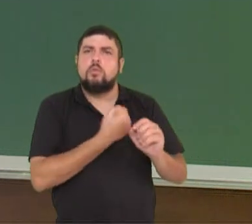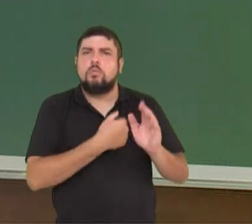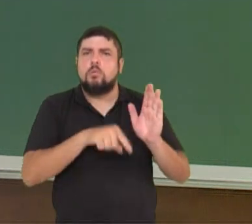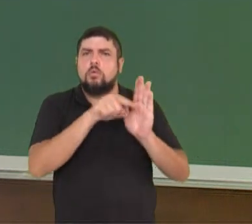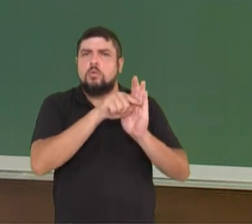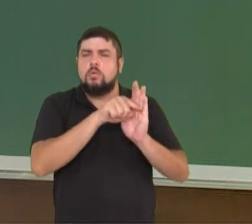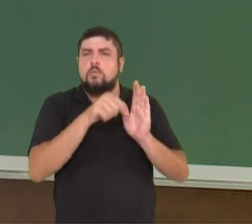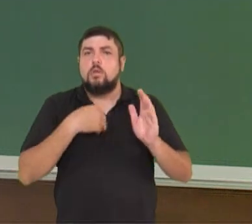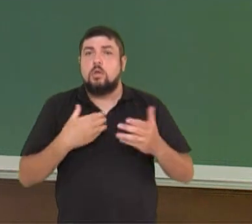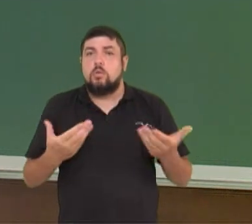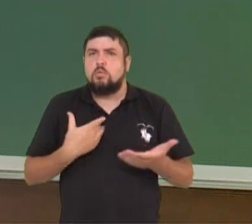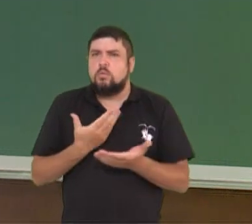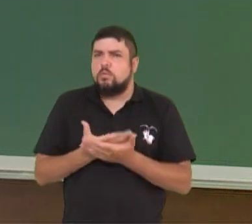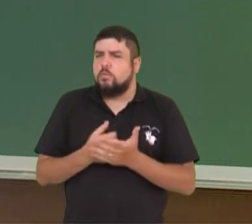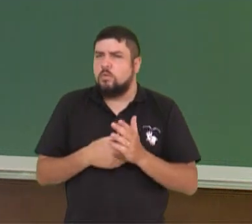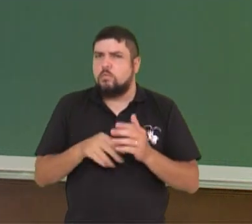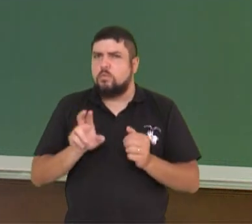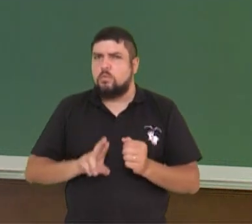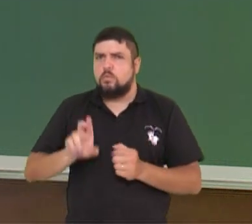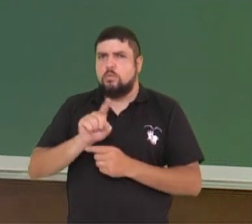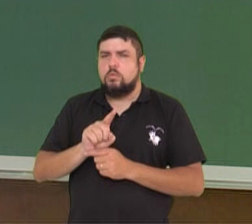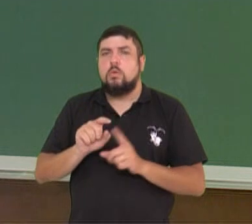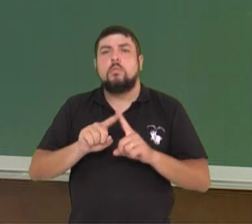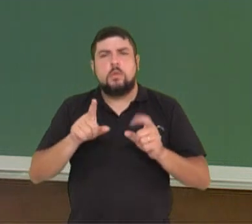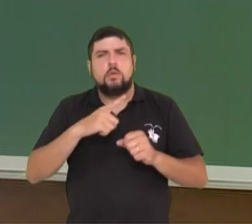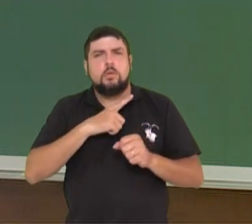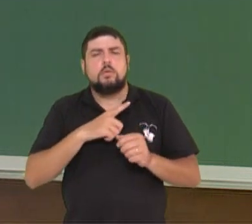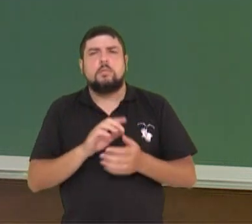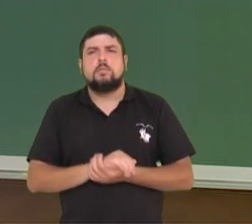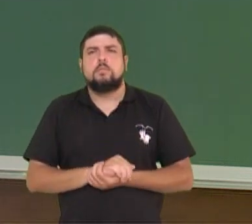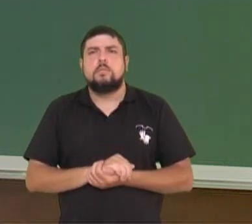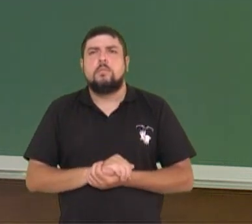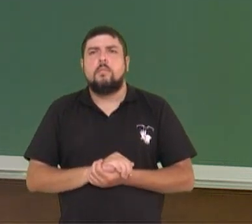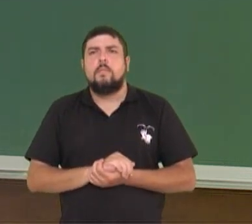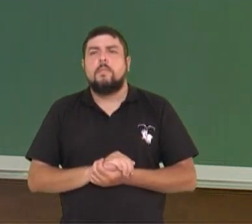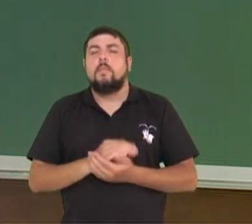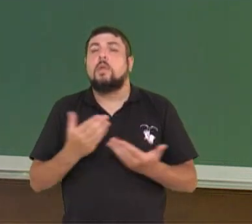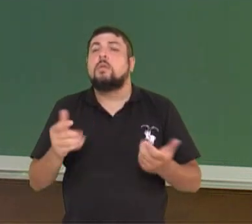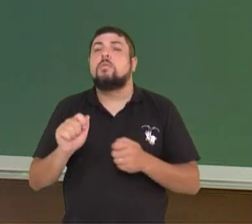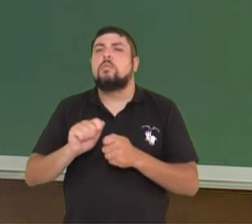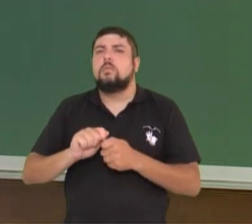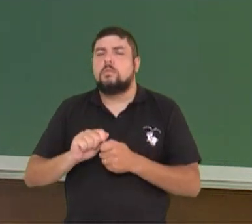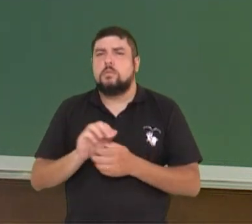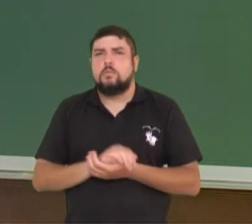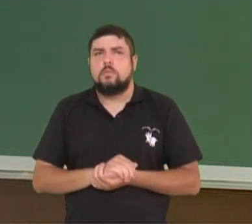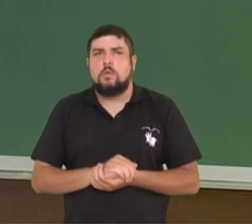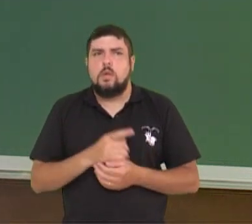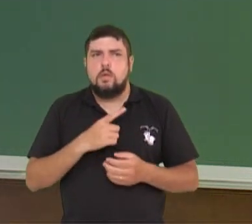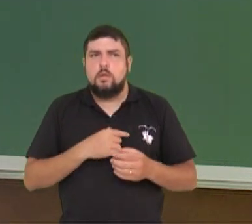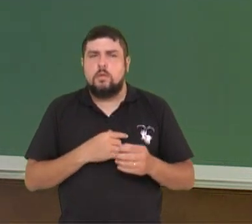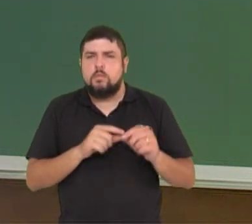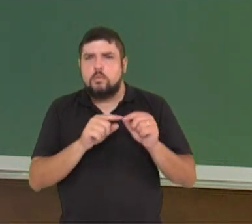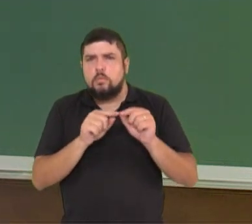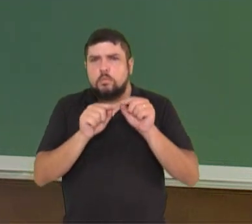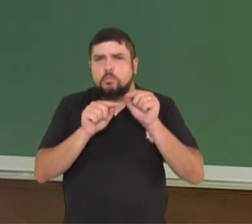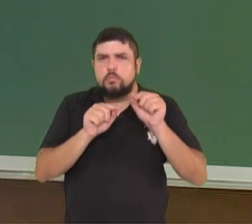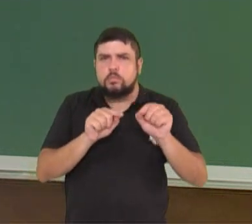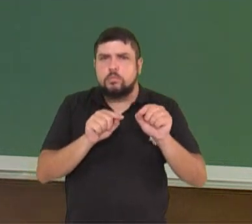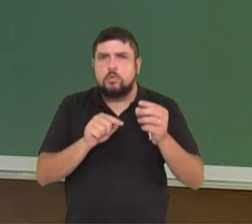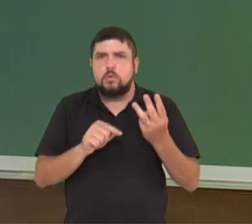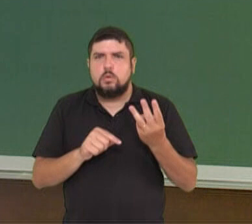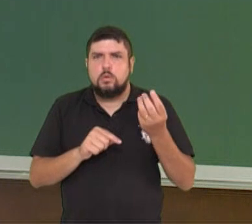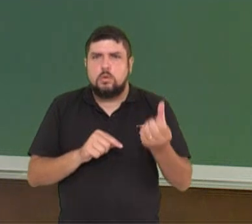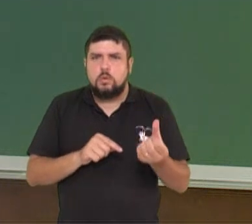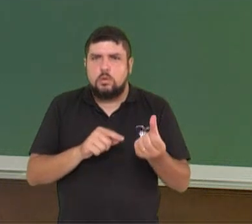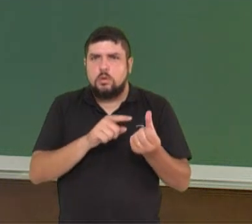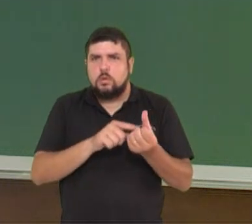coloquei porque não é o caso dessa representação aqui, mas que também existem. Então o que a gente vai fazer? Nós marcamos um ponto sobre o 36 e um